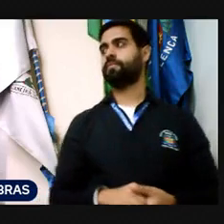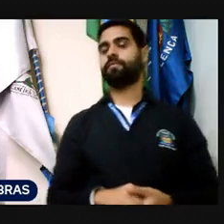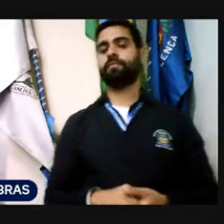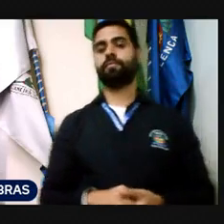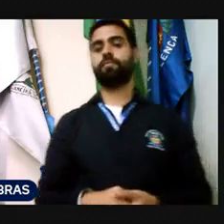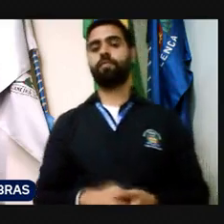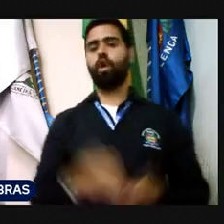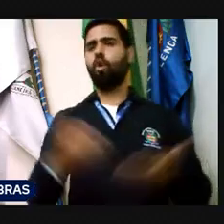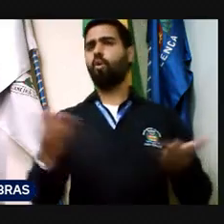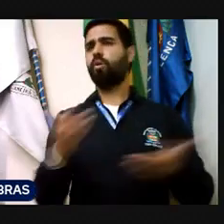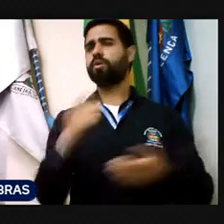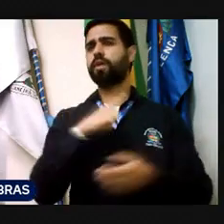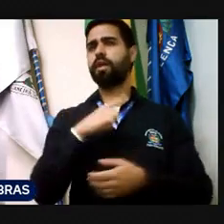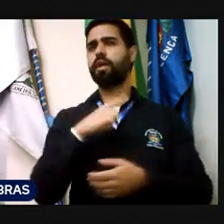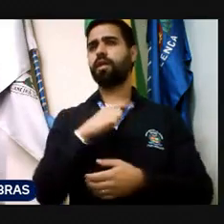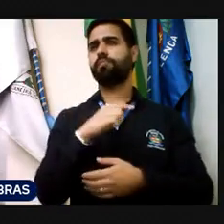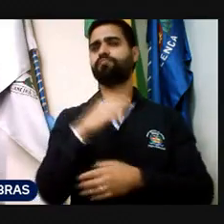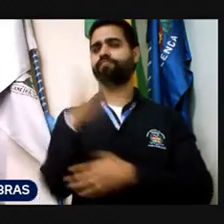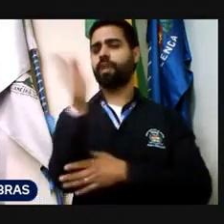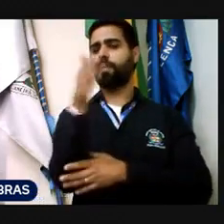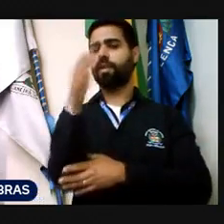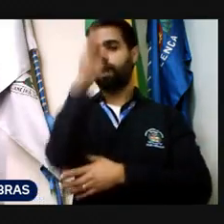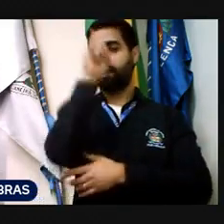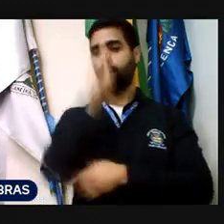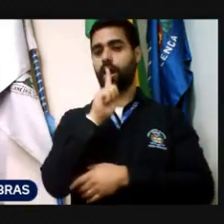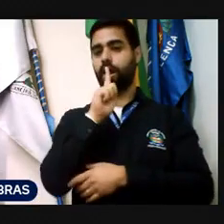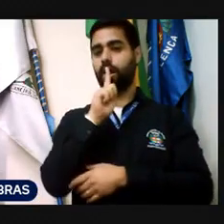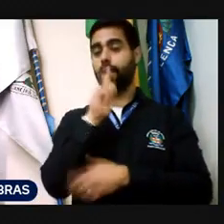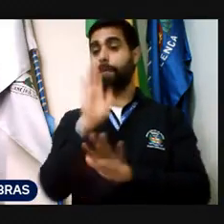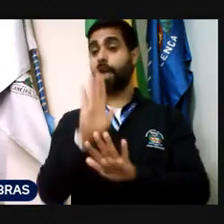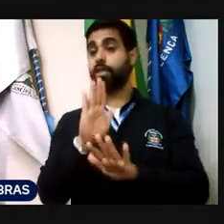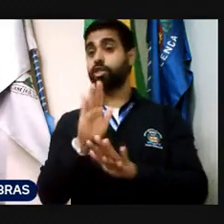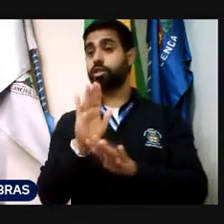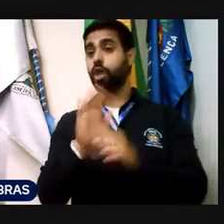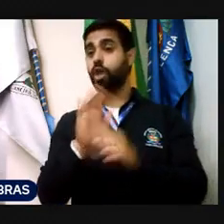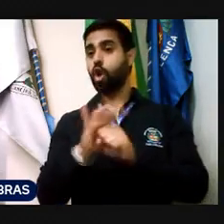bandeira amarela, a pandemia não acabou ainda, gente. E